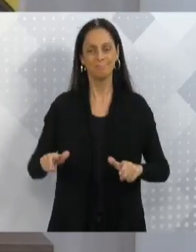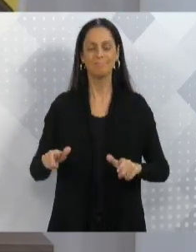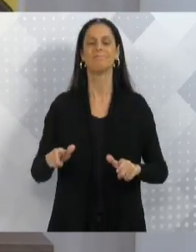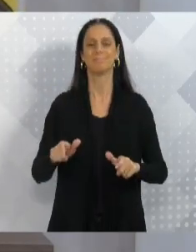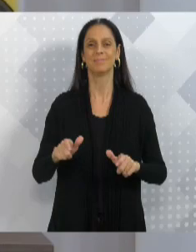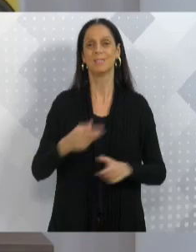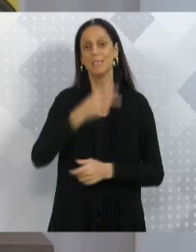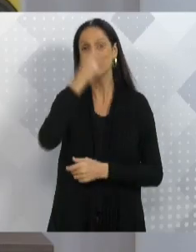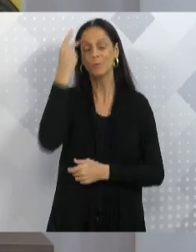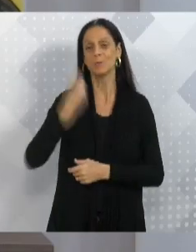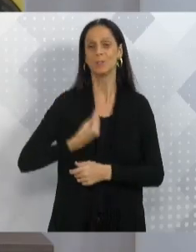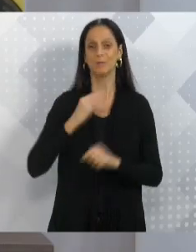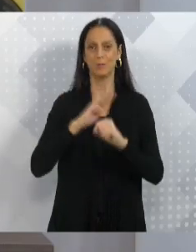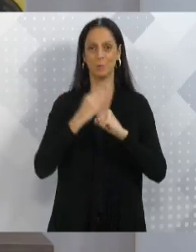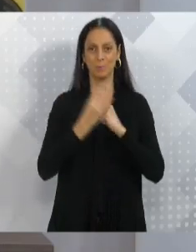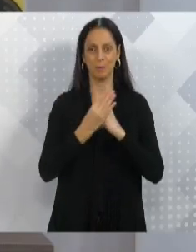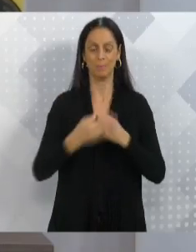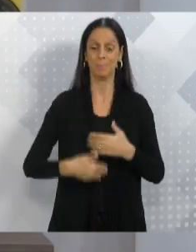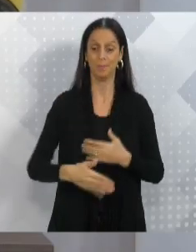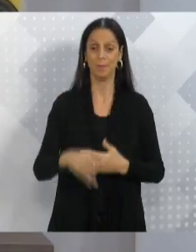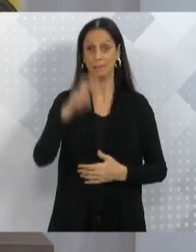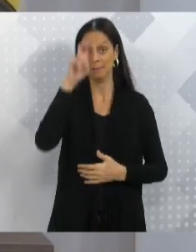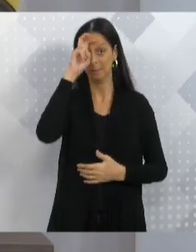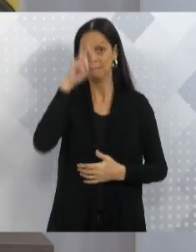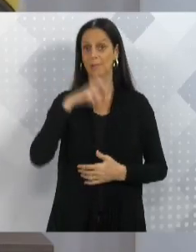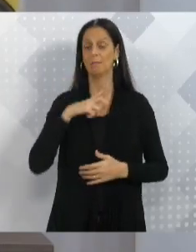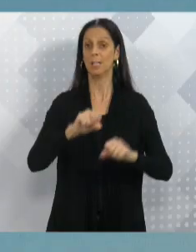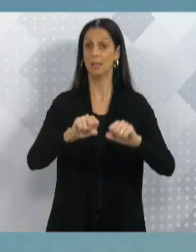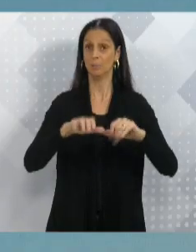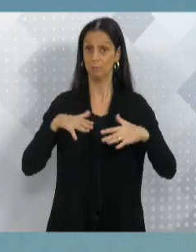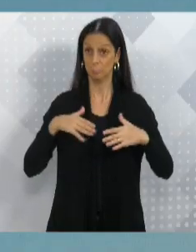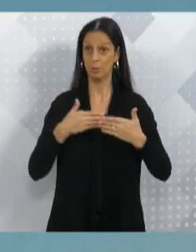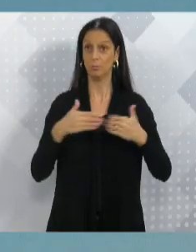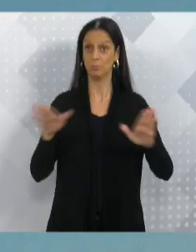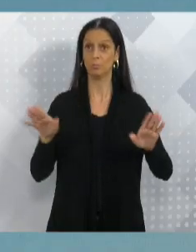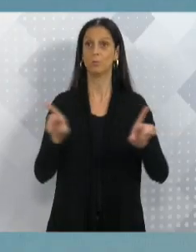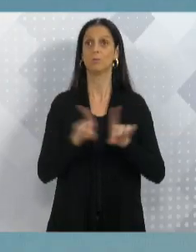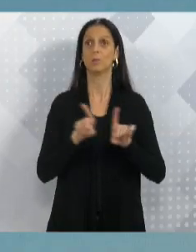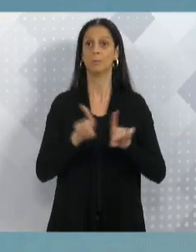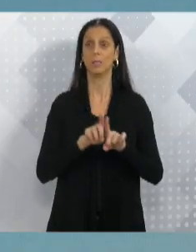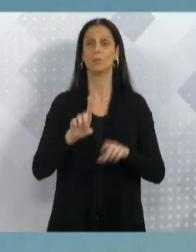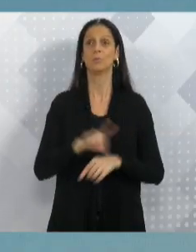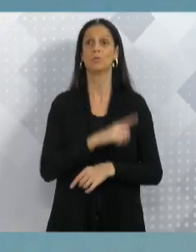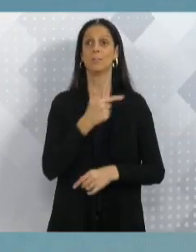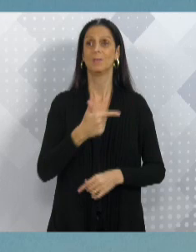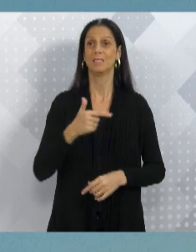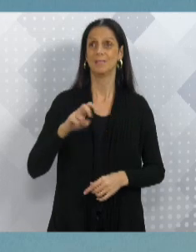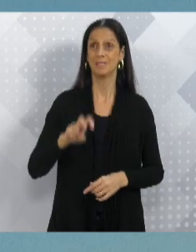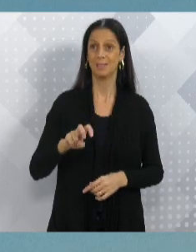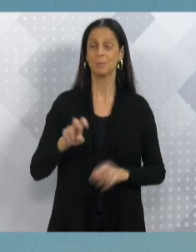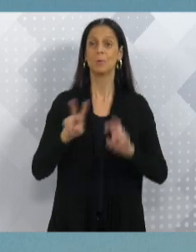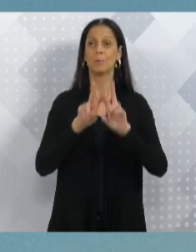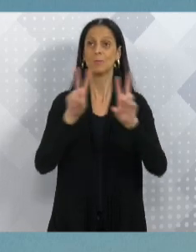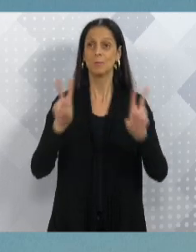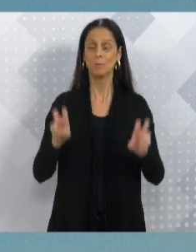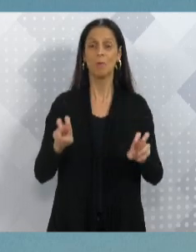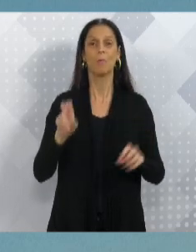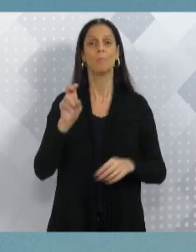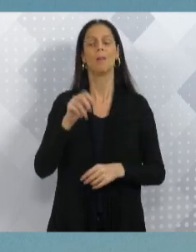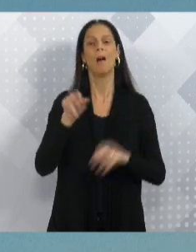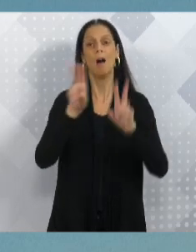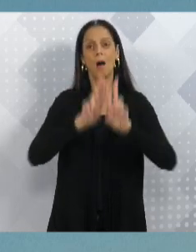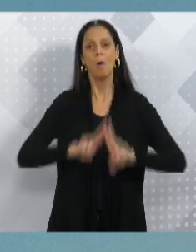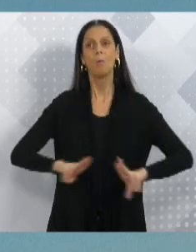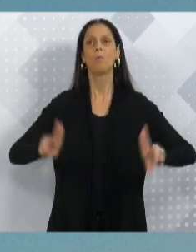nossa cidade. Quinta-feira, audiência importante nesta casa, dia 25, referente à possibilidade de expansão, né, da UFSC, que seus cursos aqui